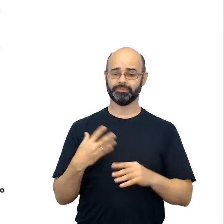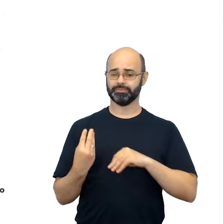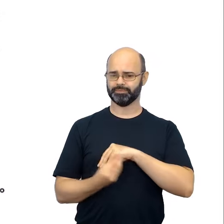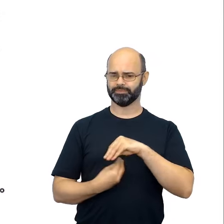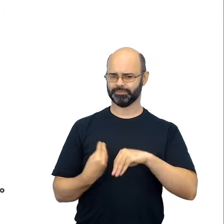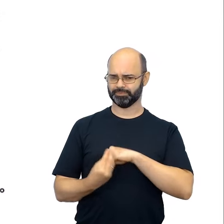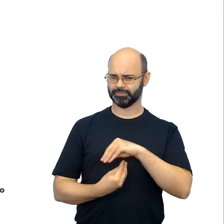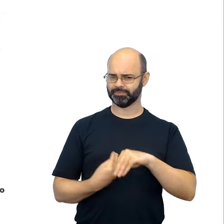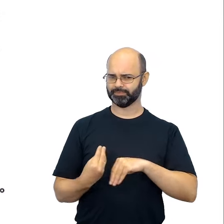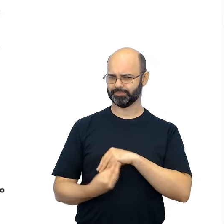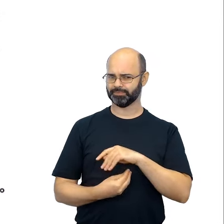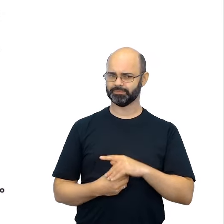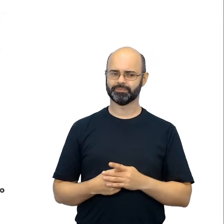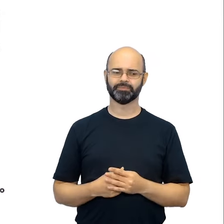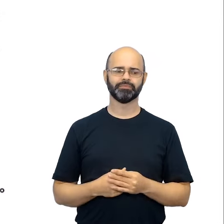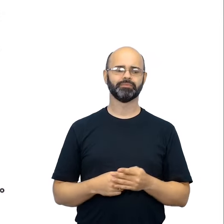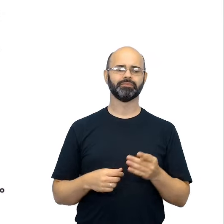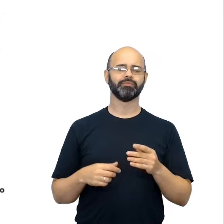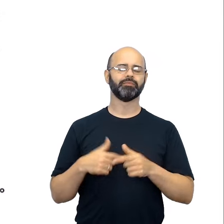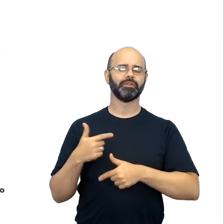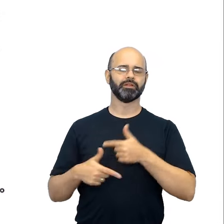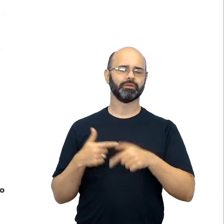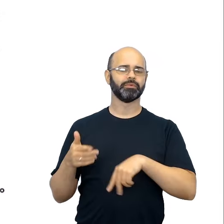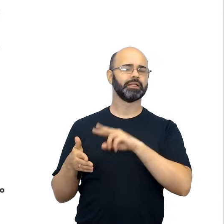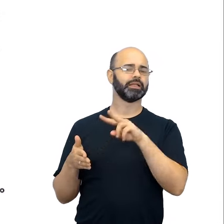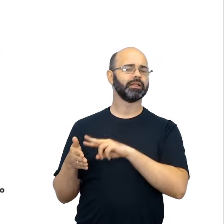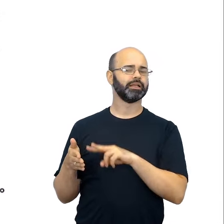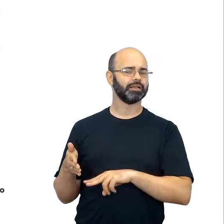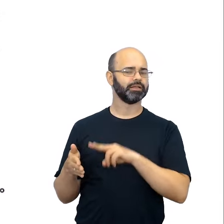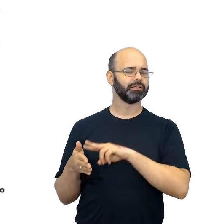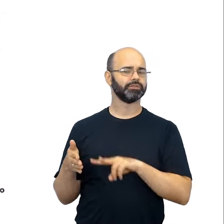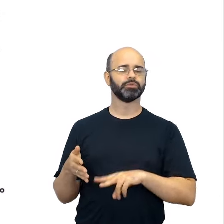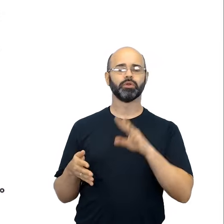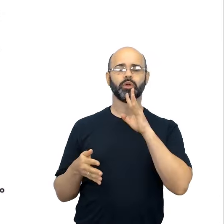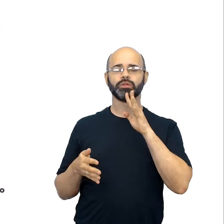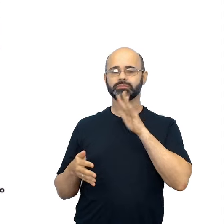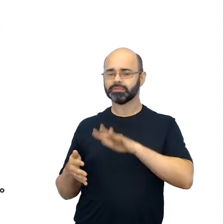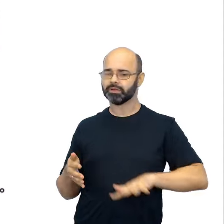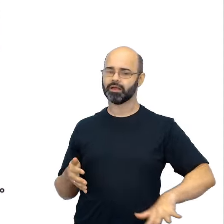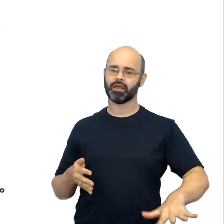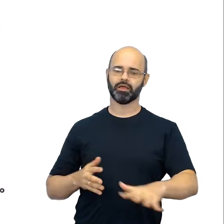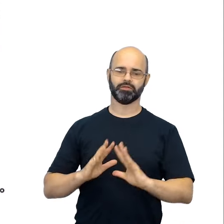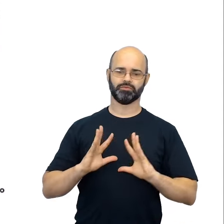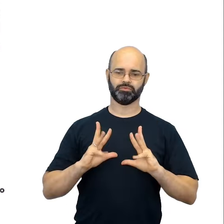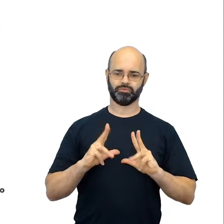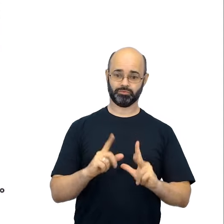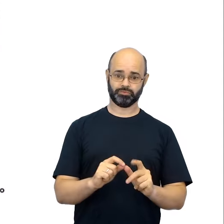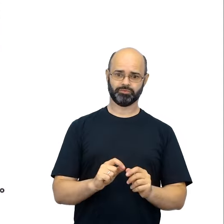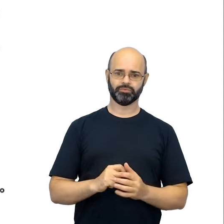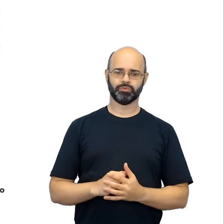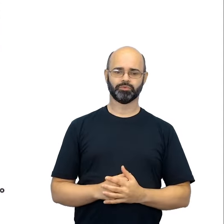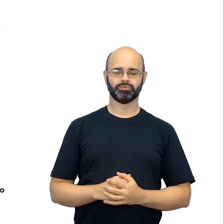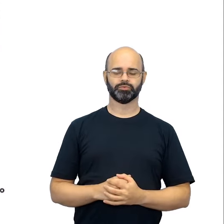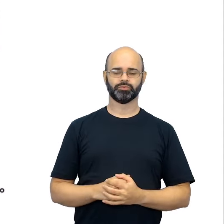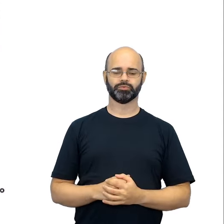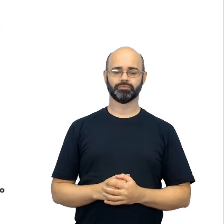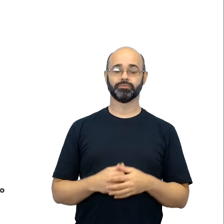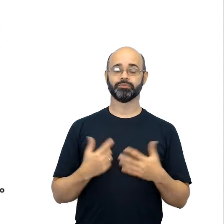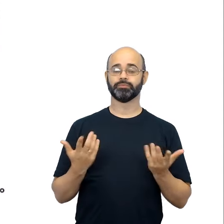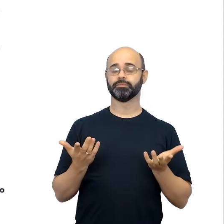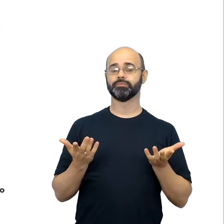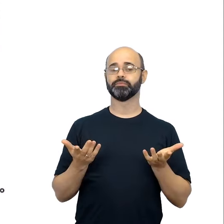partir, então, do trabalho, da leitura em todas as áreas do conhecimento, em todos os componentes de todas as áreas, e para